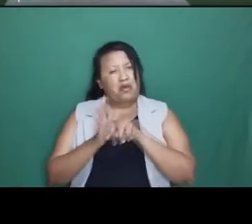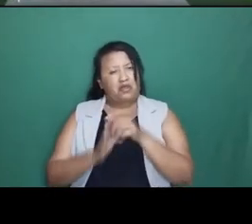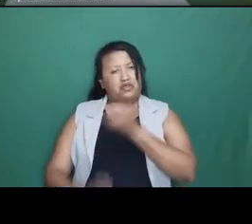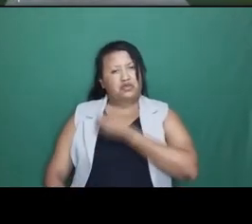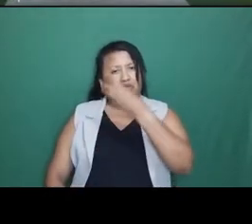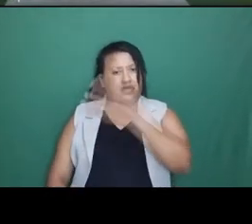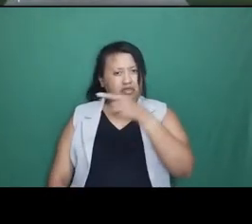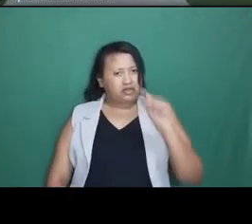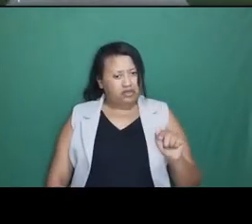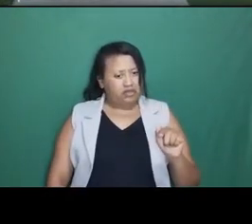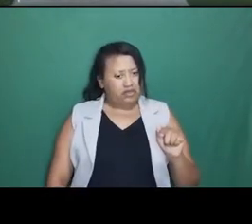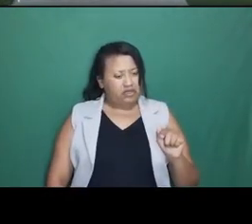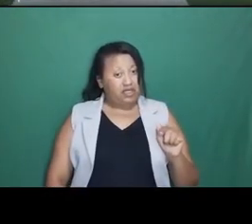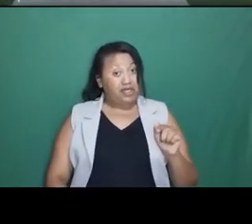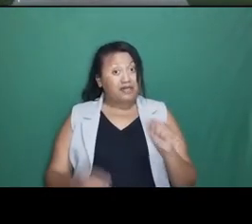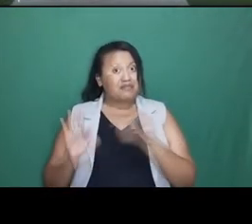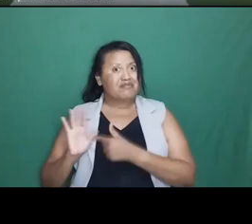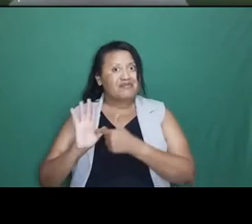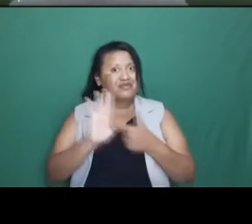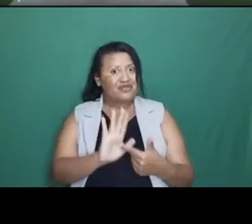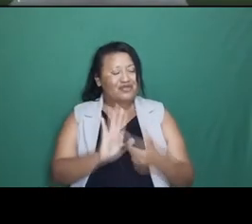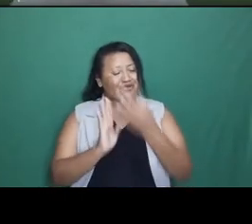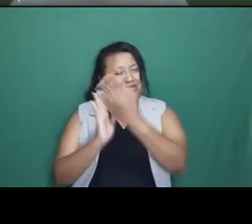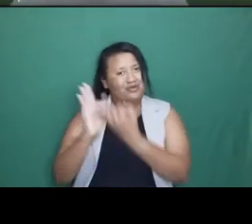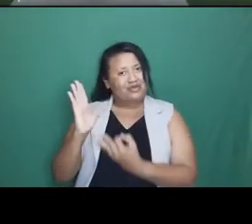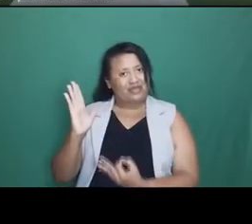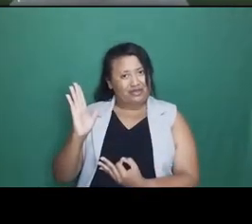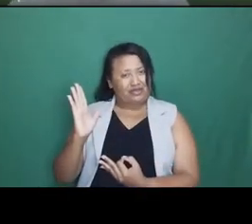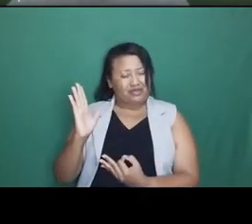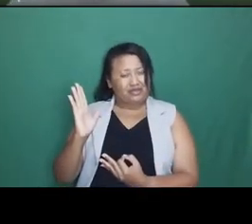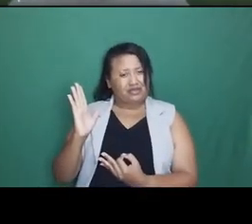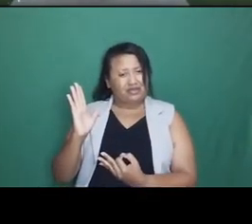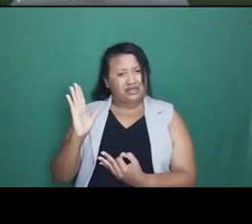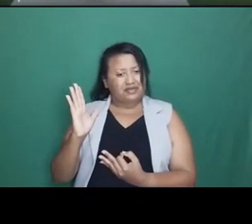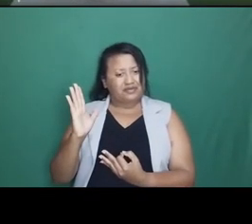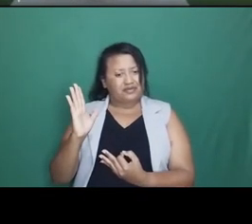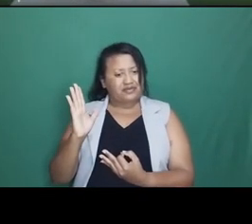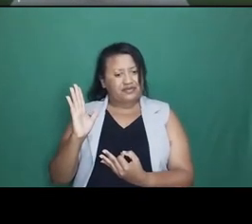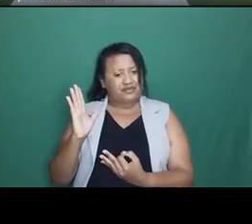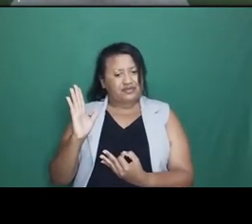37 ele traz um texto não é